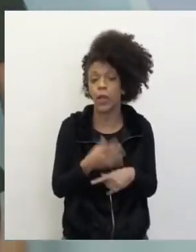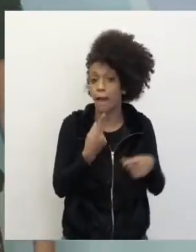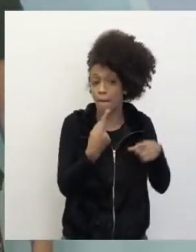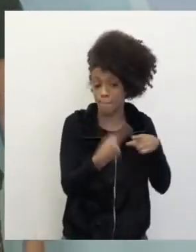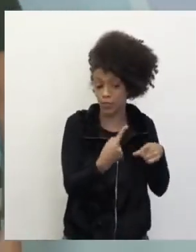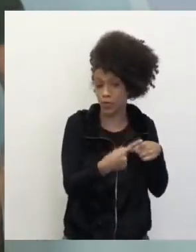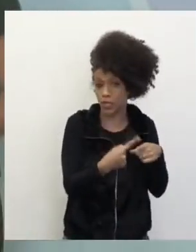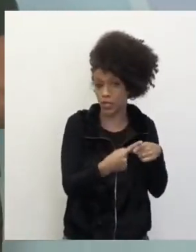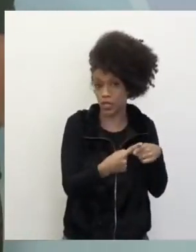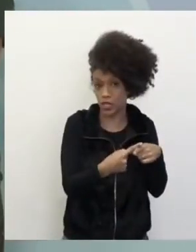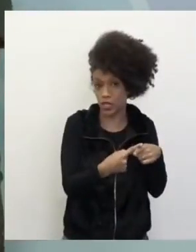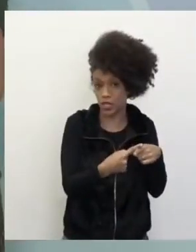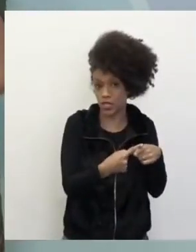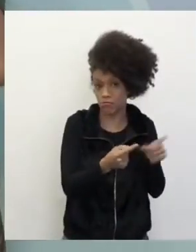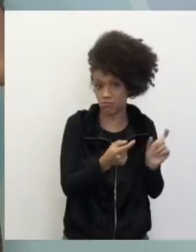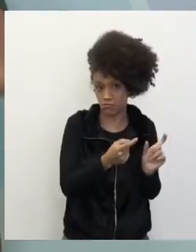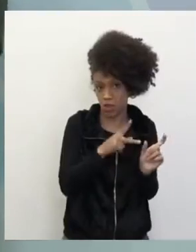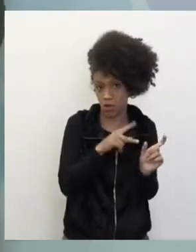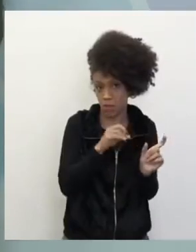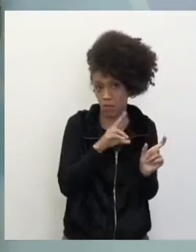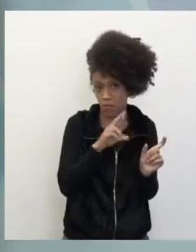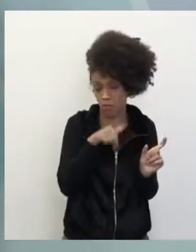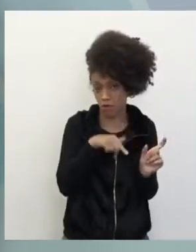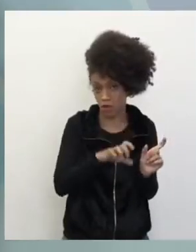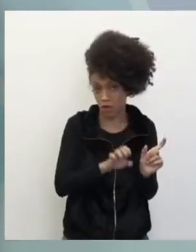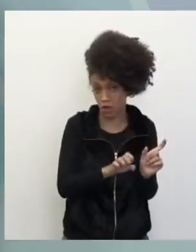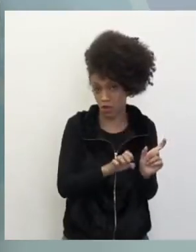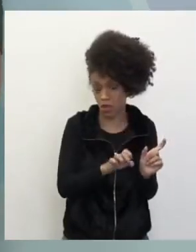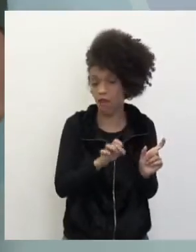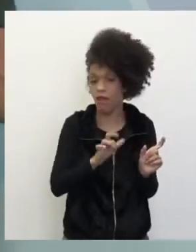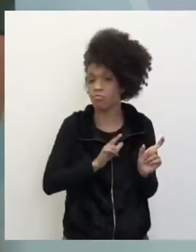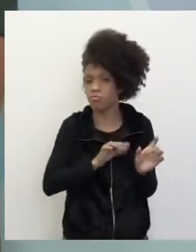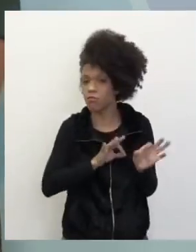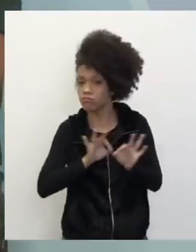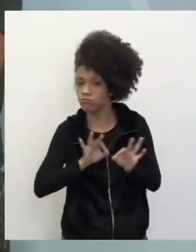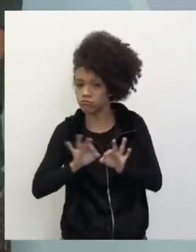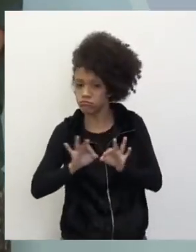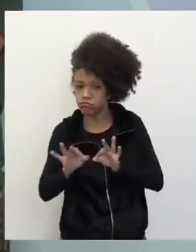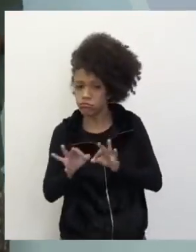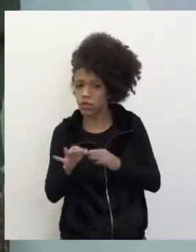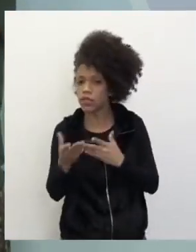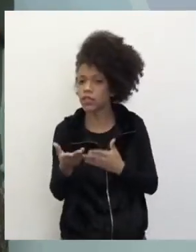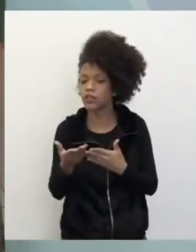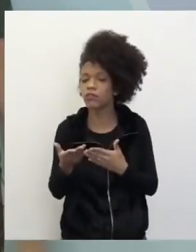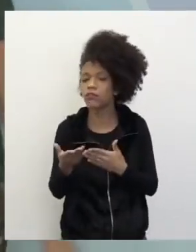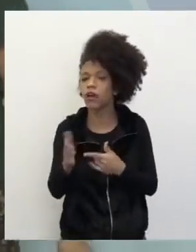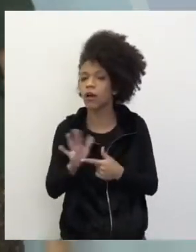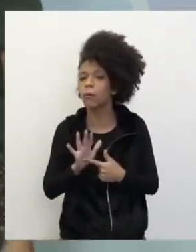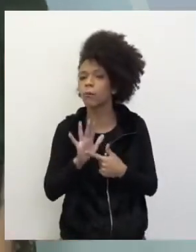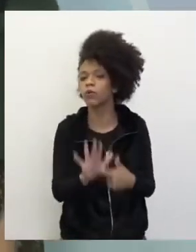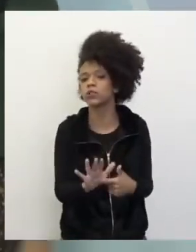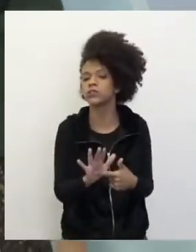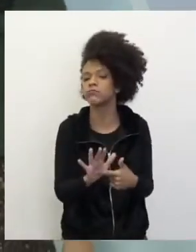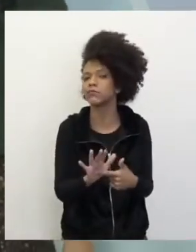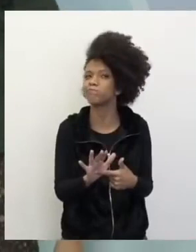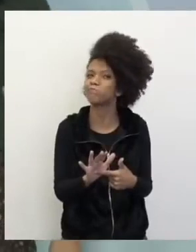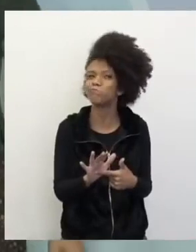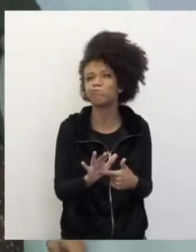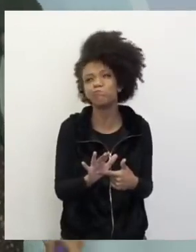porque eu tenho um articulador que ele vai trazer ali